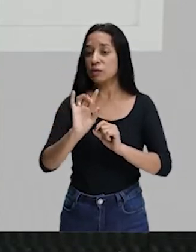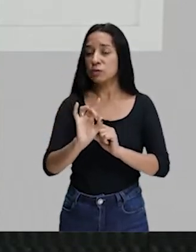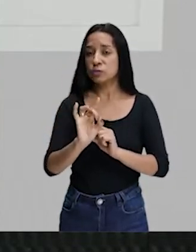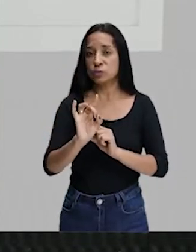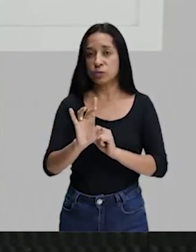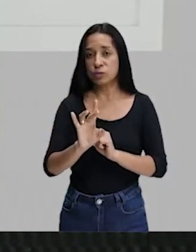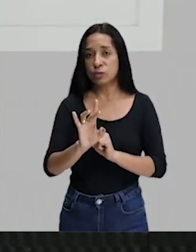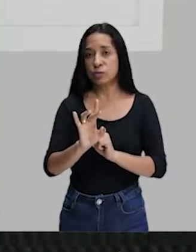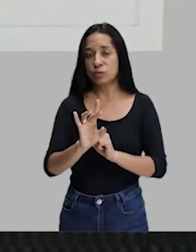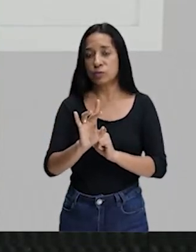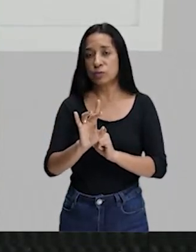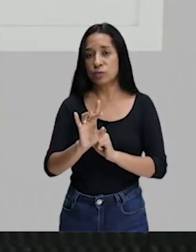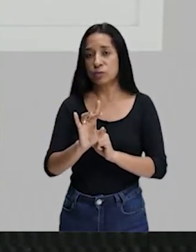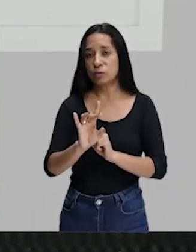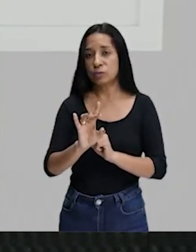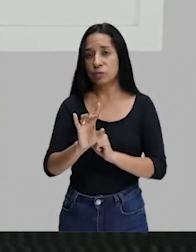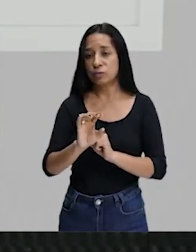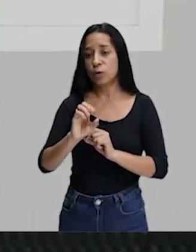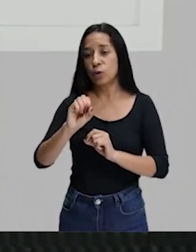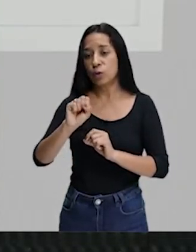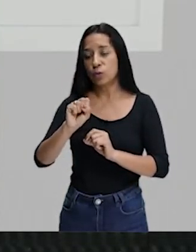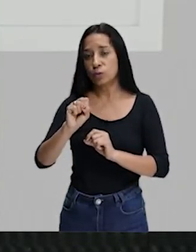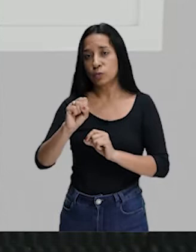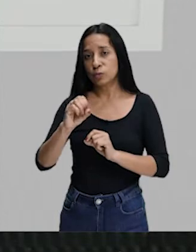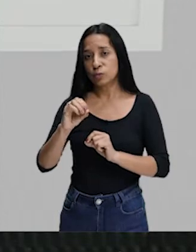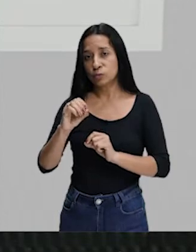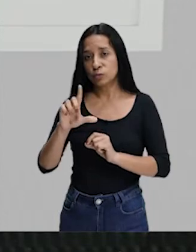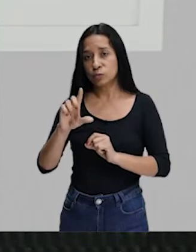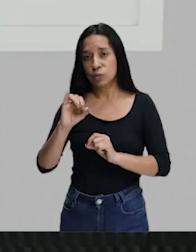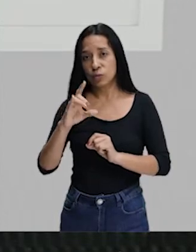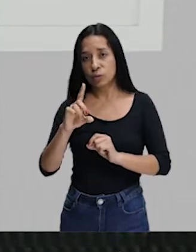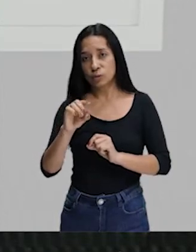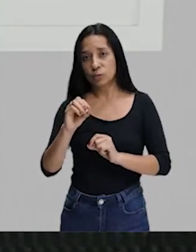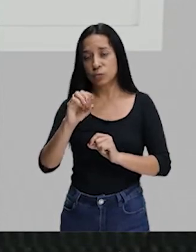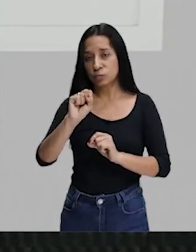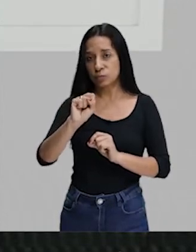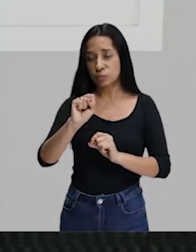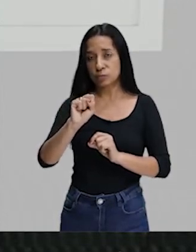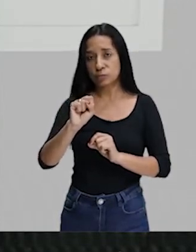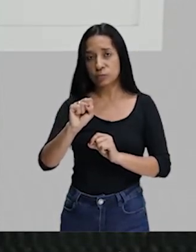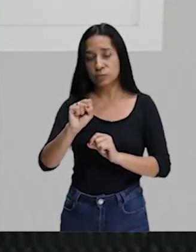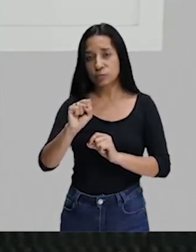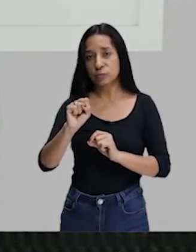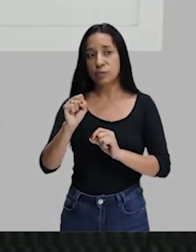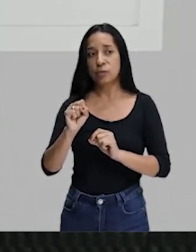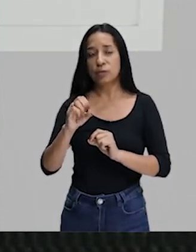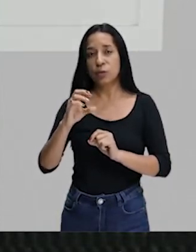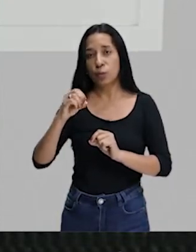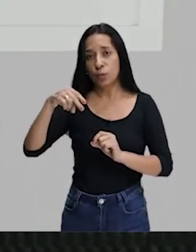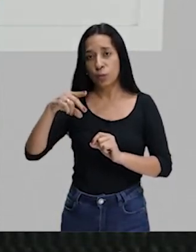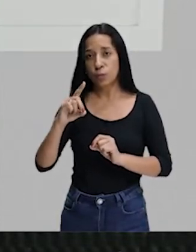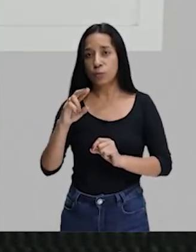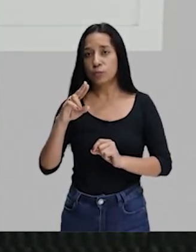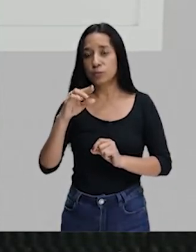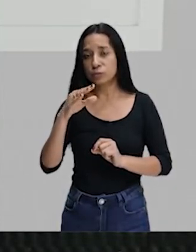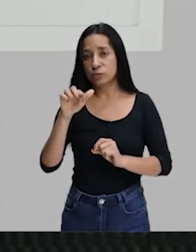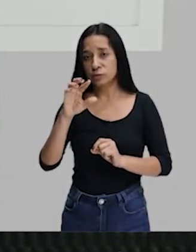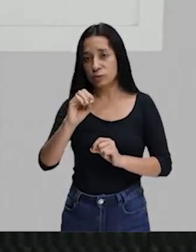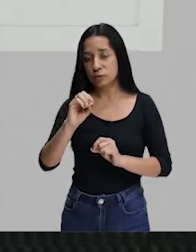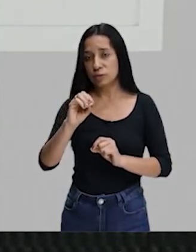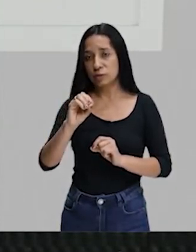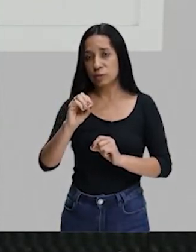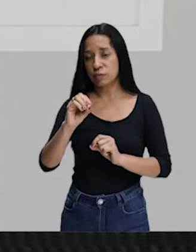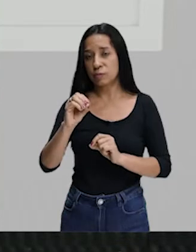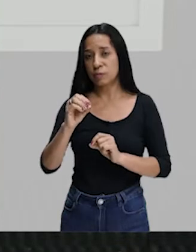exclusivamente nos sólidos, certo? Mais uma vez, a condução térmica, ele é um processo